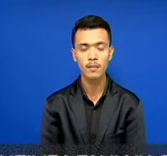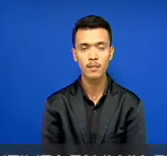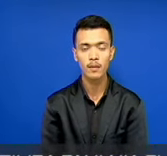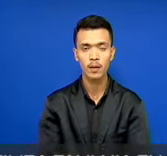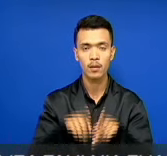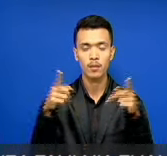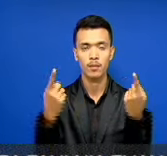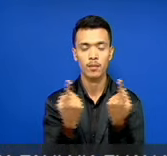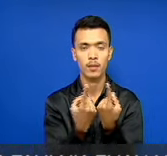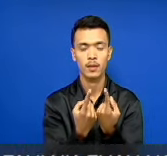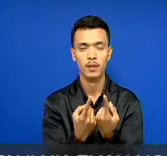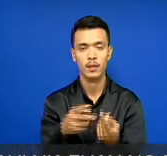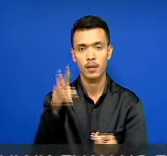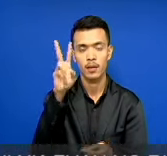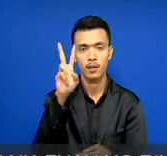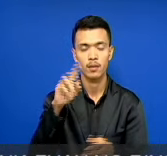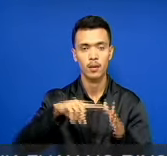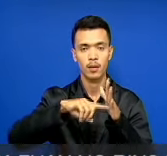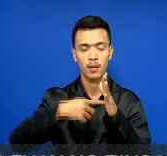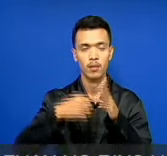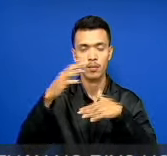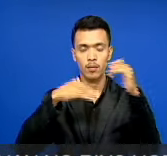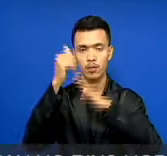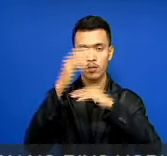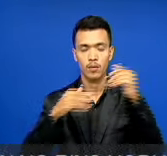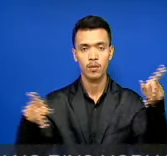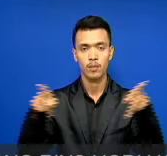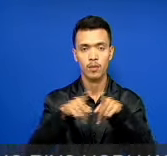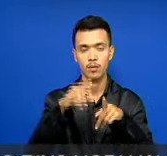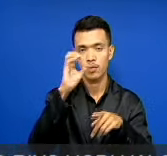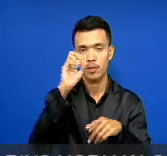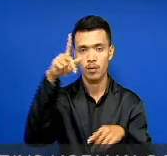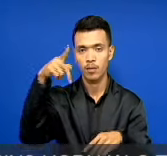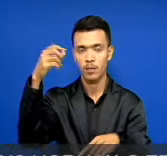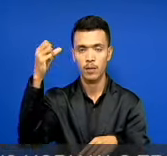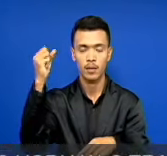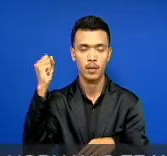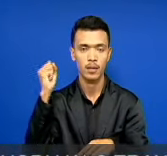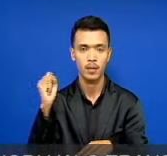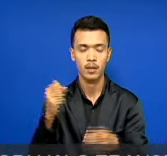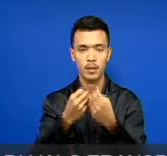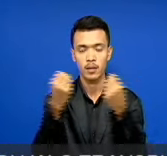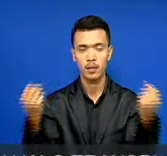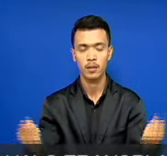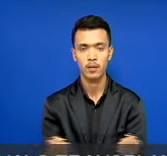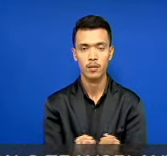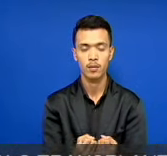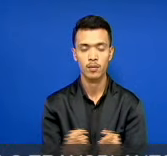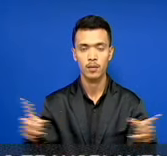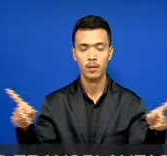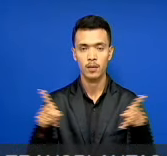Companhia Leicursi Uno Pessoa Limitada, Rahu constrói posto OPS e a aldeia Bessarre, sucumante Lolau,